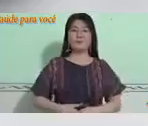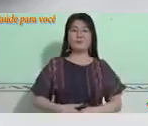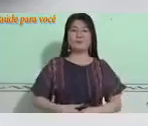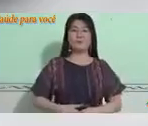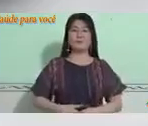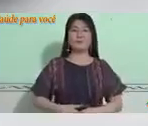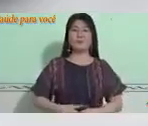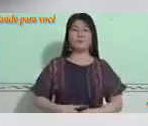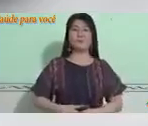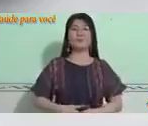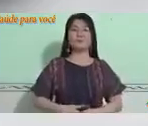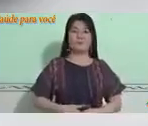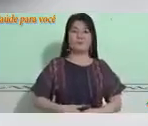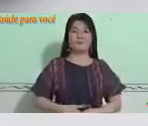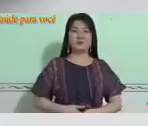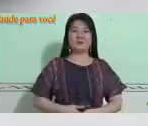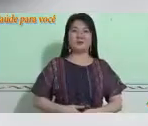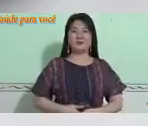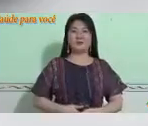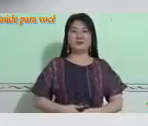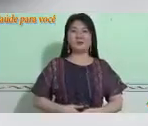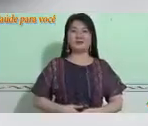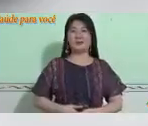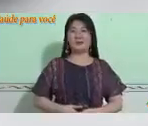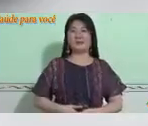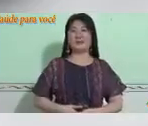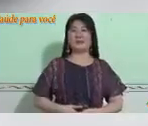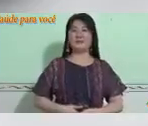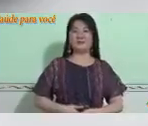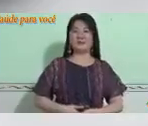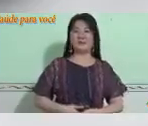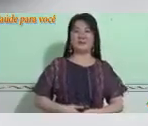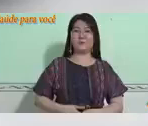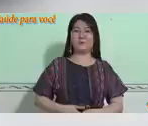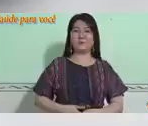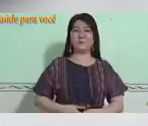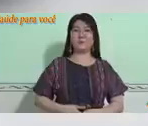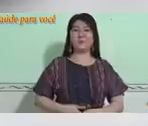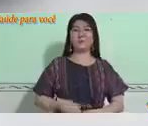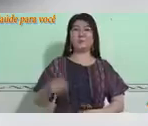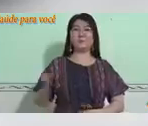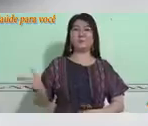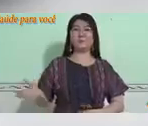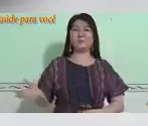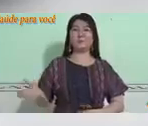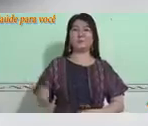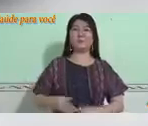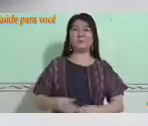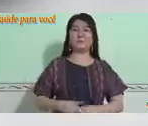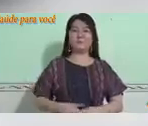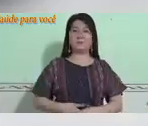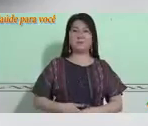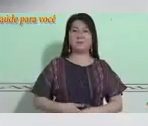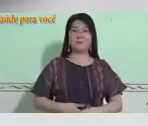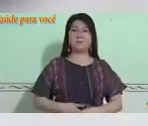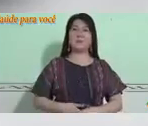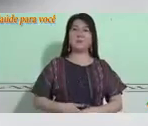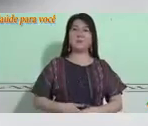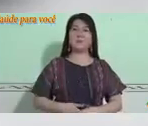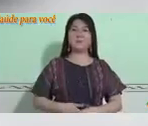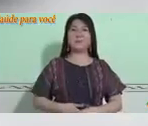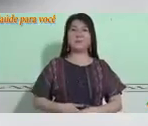Geralmente, esta cirurgia conhecida por tireoidectomia, é delicada, pois encontram-se próximo veias,